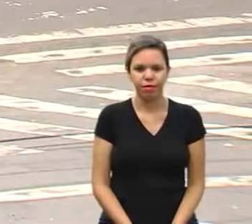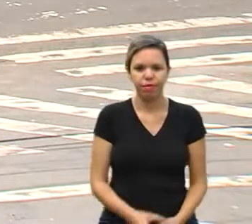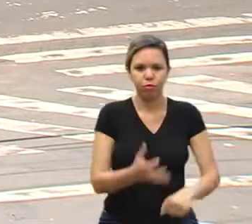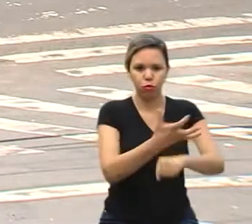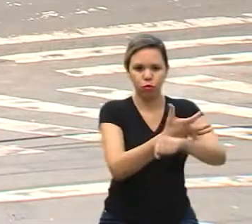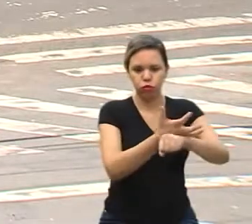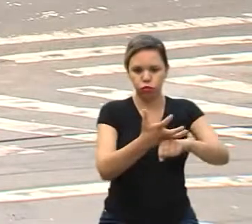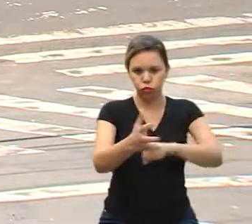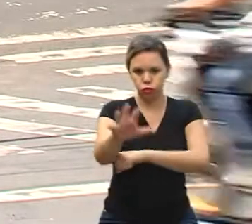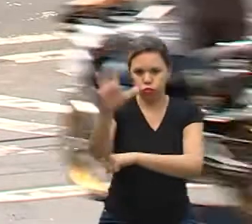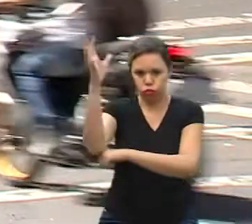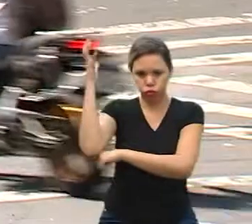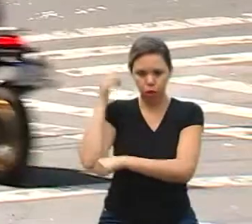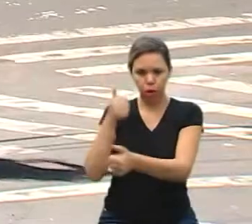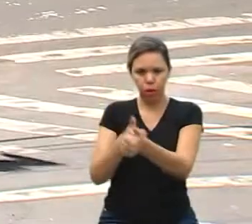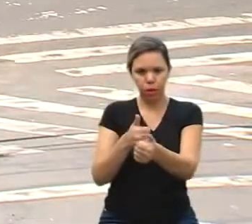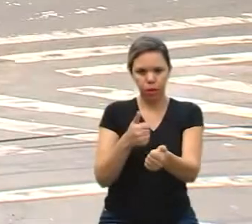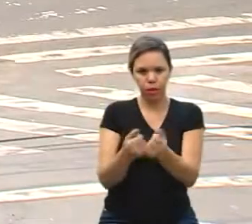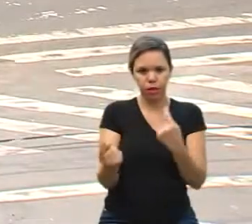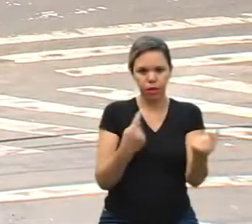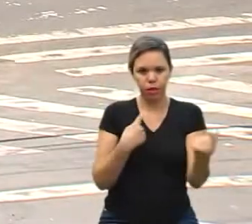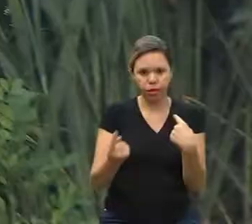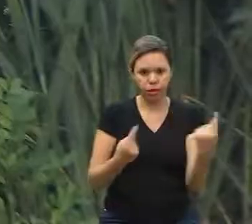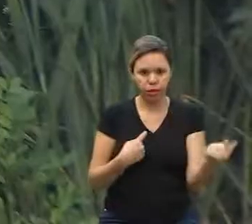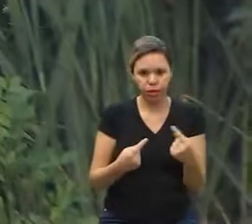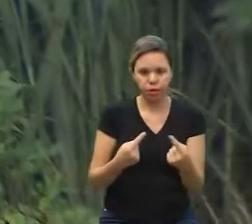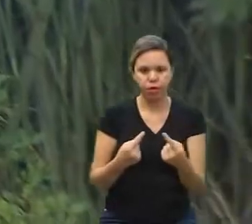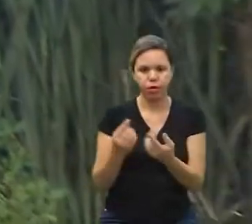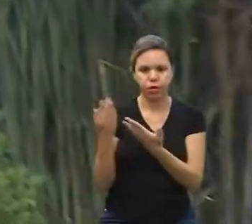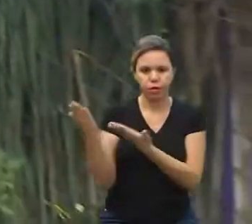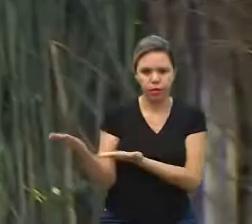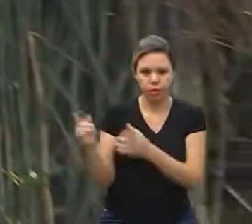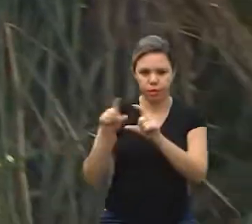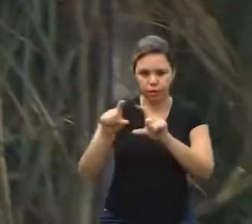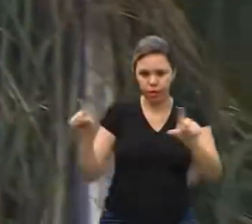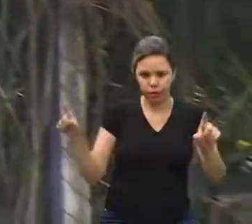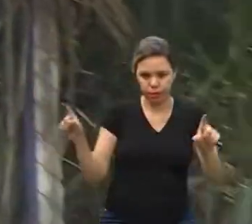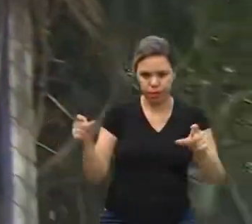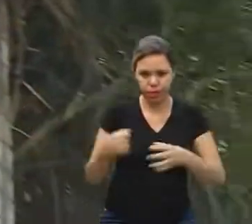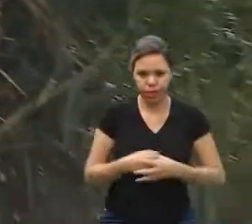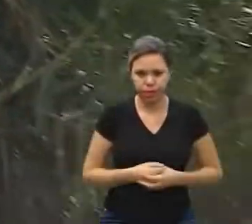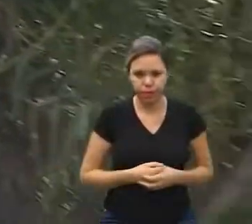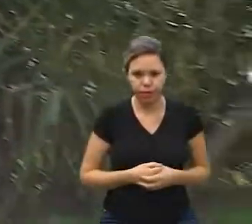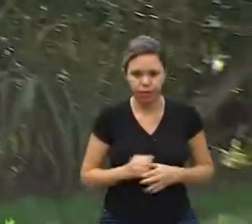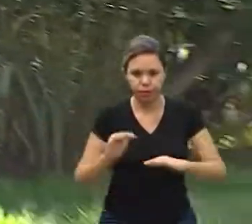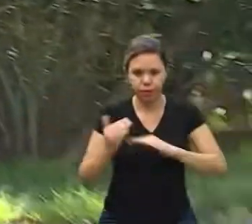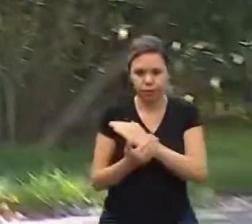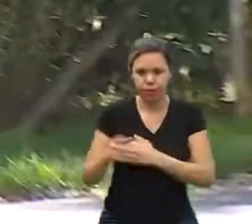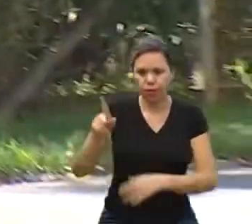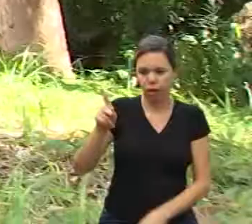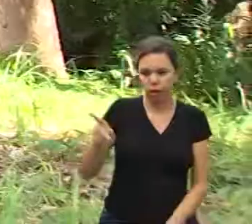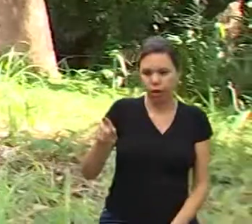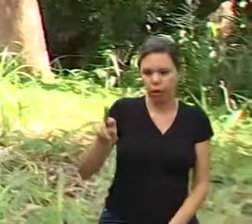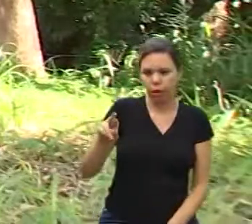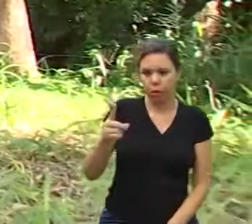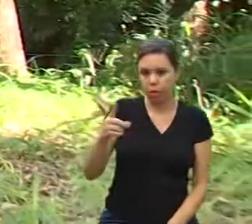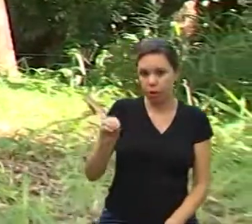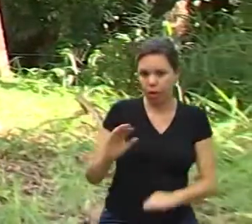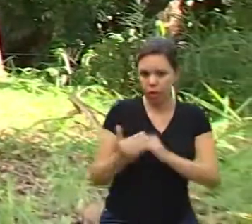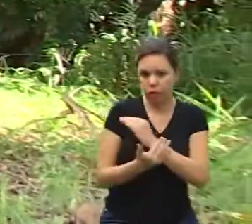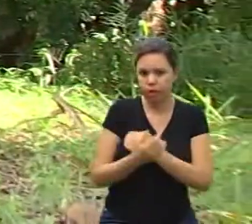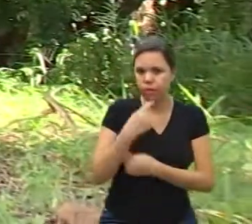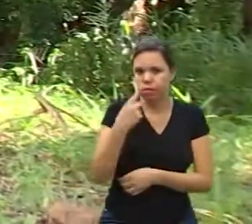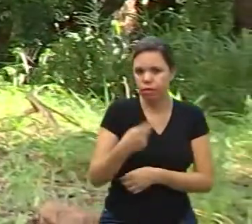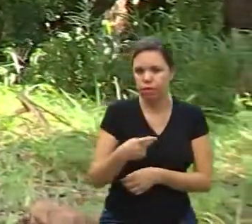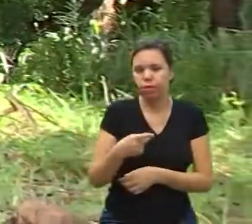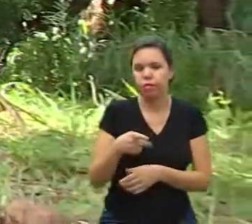Uma área de vegetação próxima ao cruzamento das avenidas Brunoro de Gasperi e Maria Emília de Ângeles, no Parque Prado, em Campinas,